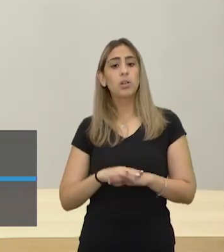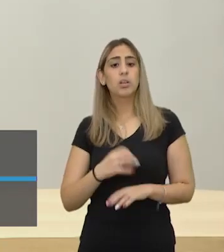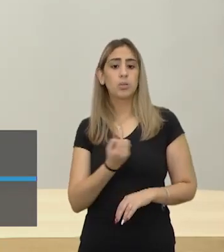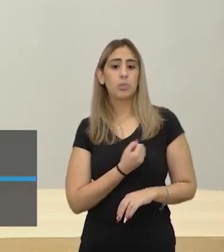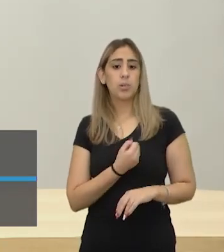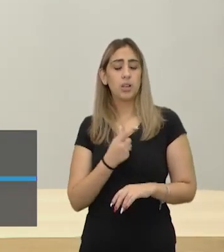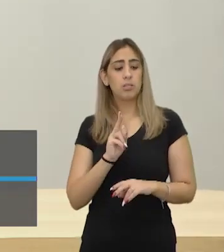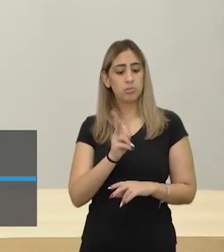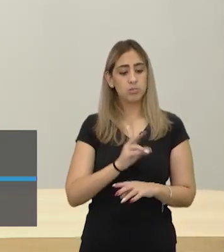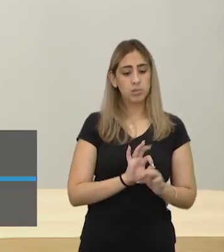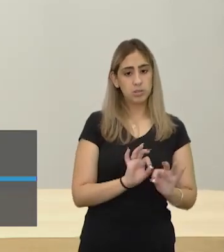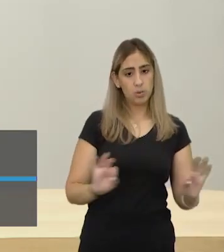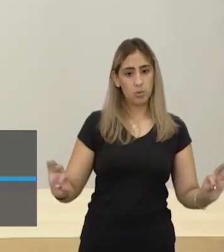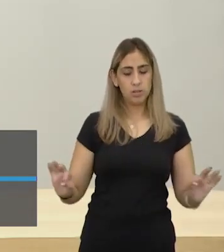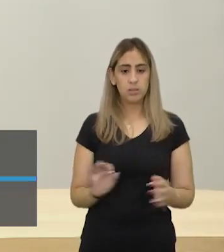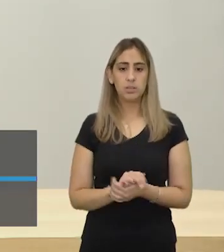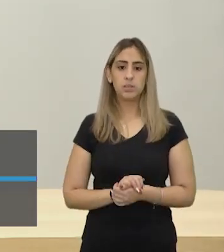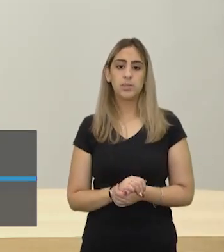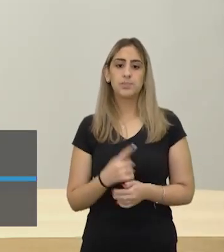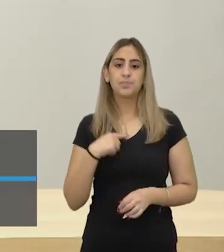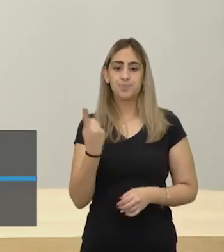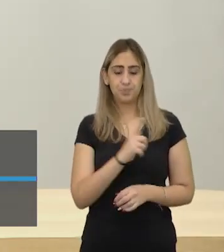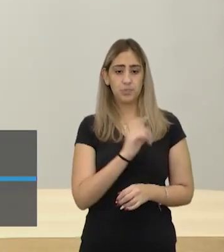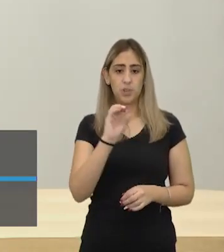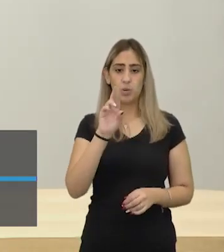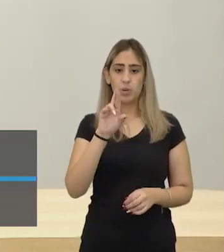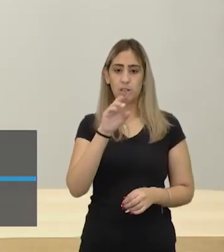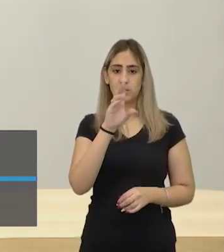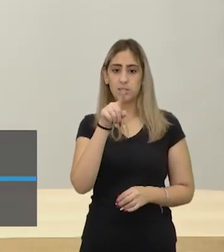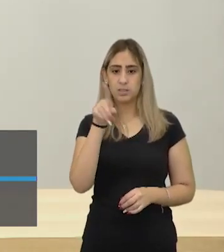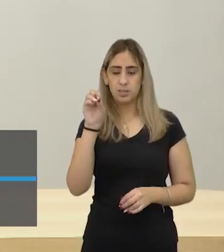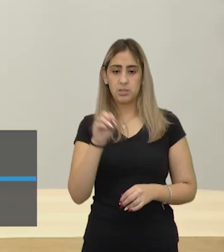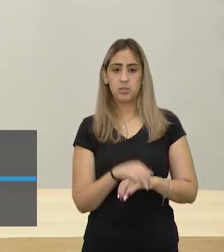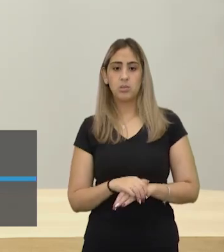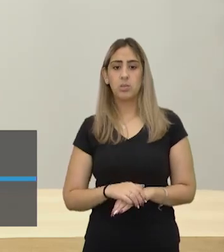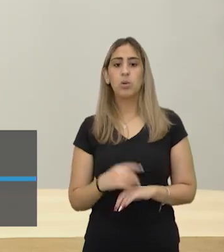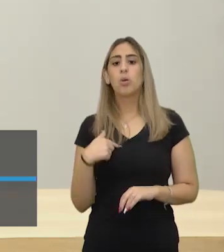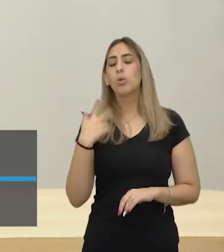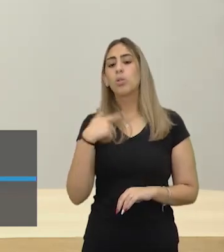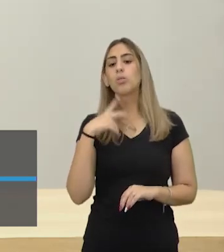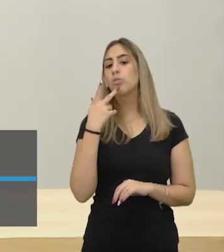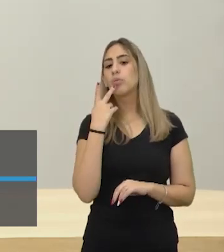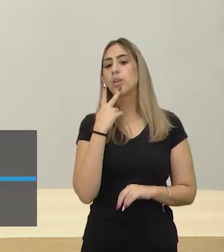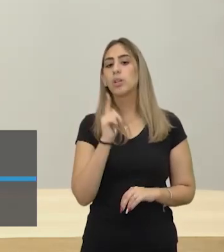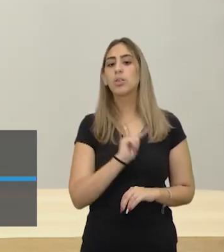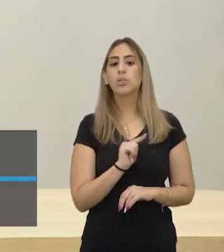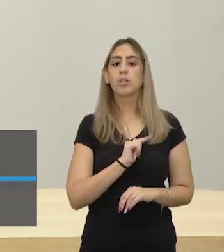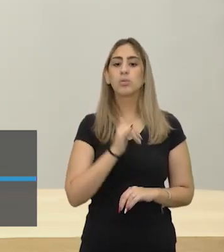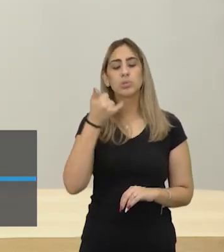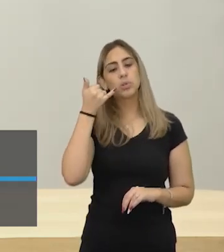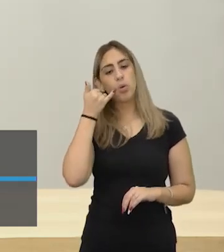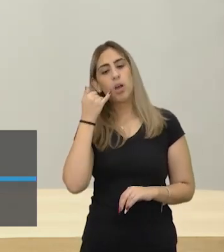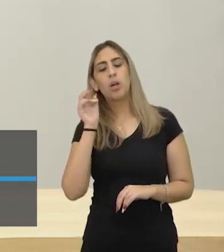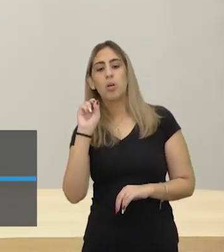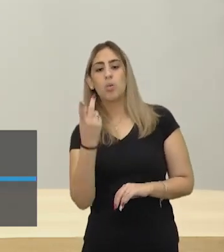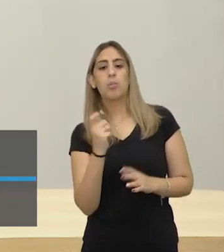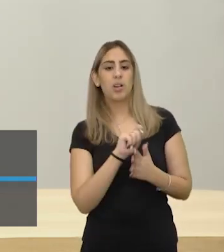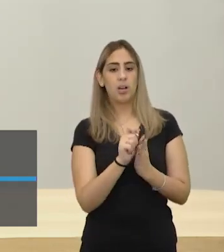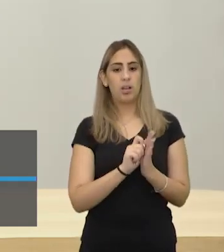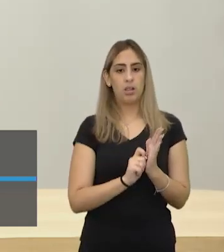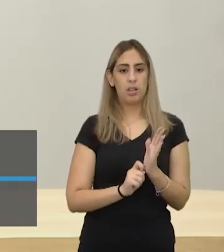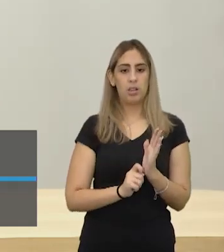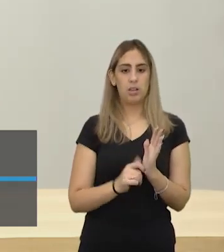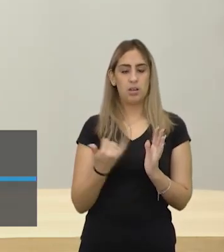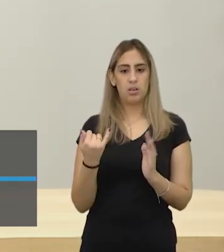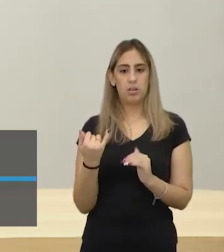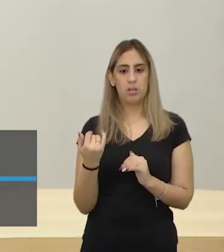dar sequência. Então, ali também nós temos um tipo de oração. E quando eu falo, eu tenho um celular e uma caneta, eu tenho 2